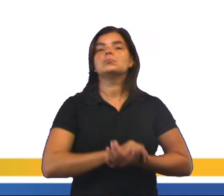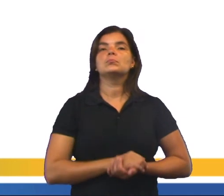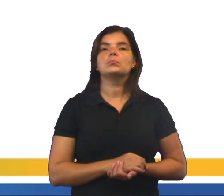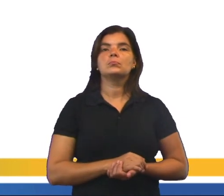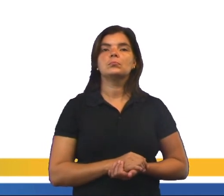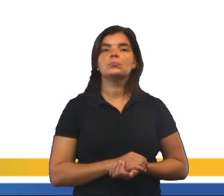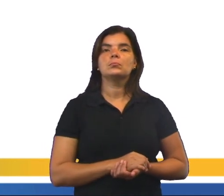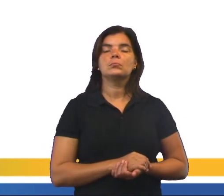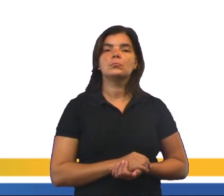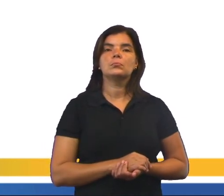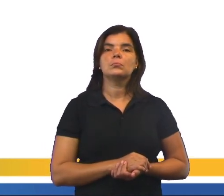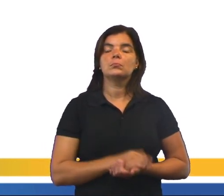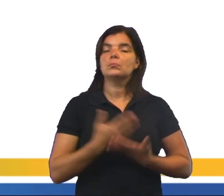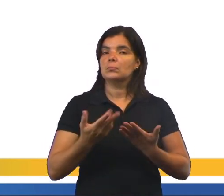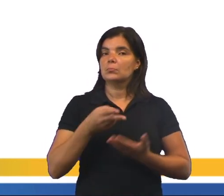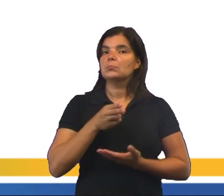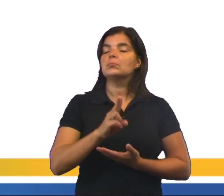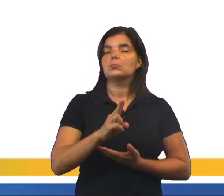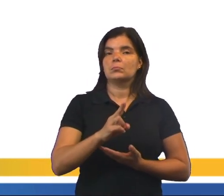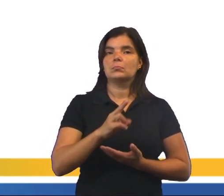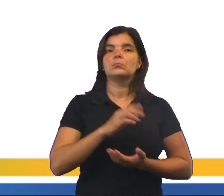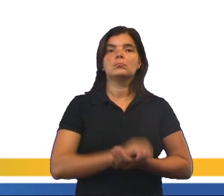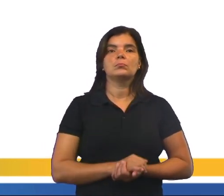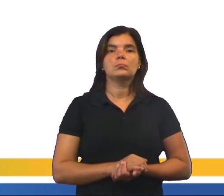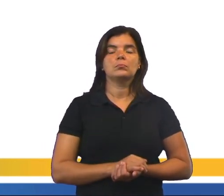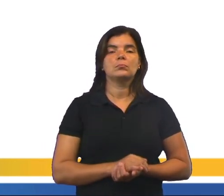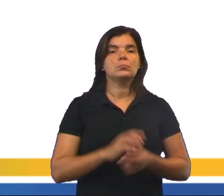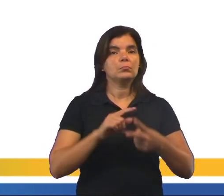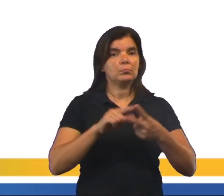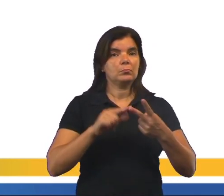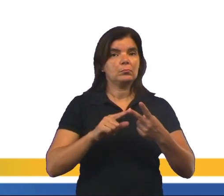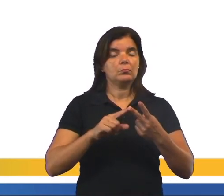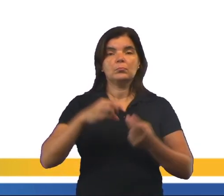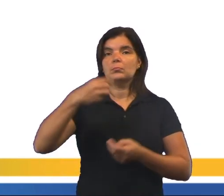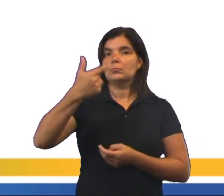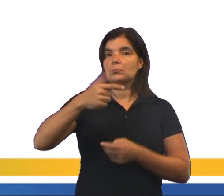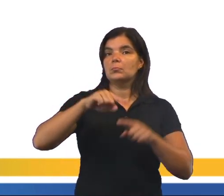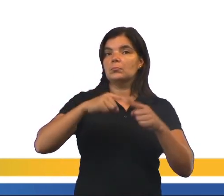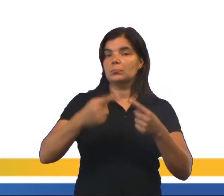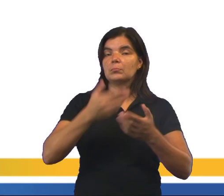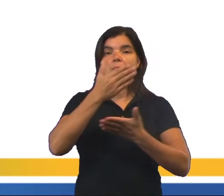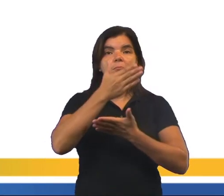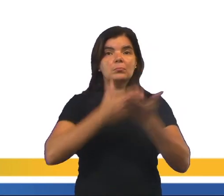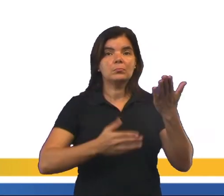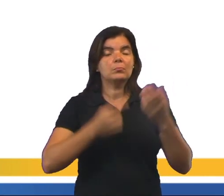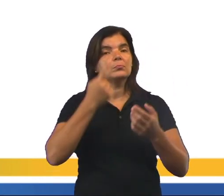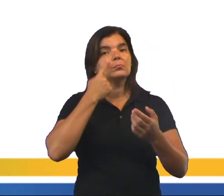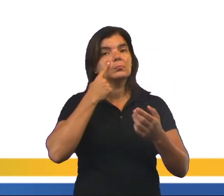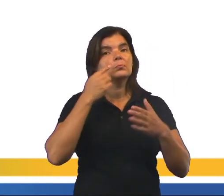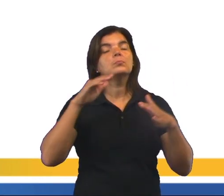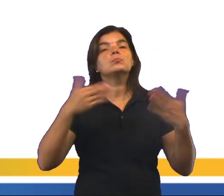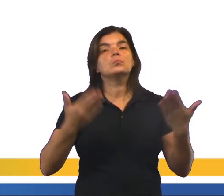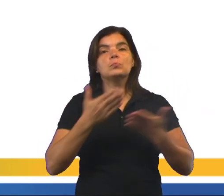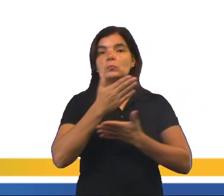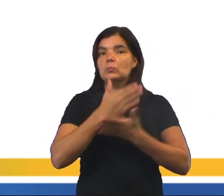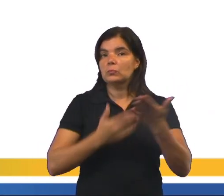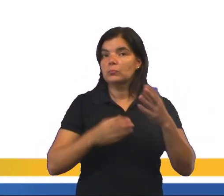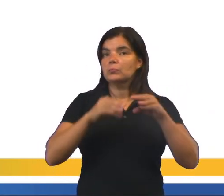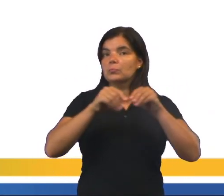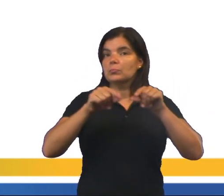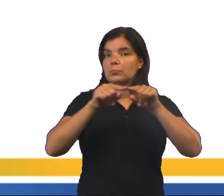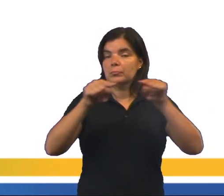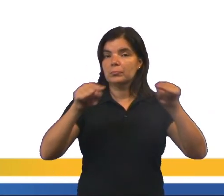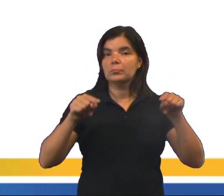1.962,5 metros quadrados. A área sempre, né, é 2 dimensões, ela é para o quadrado. Só que ele pede a metade. Olha a pergunta, qual é a metade desse